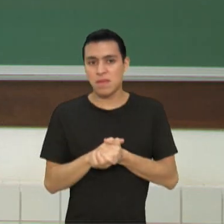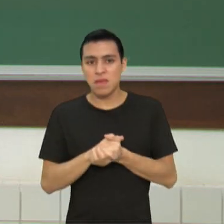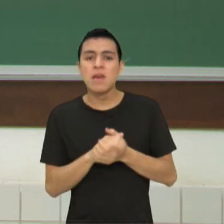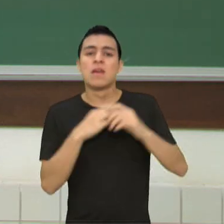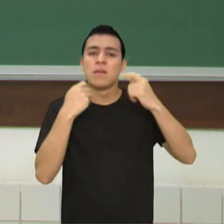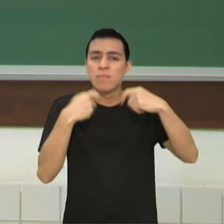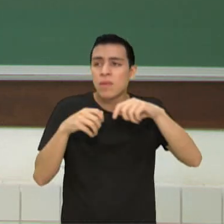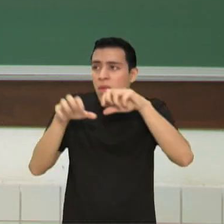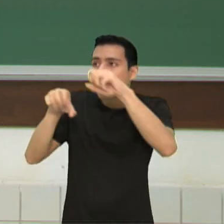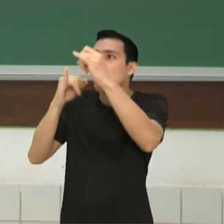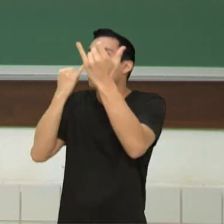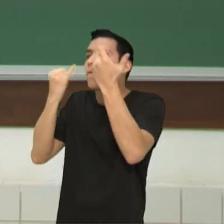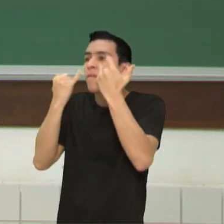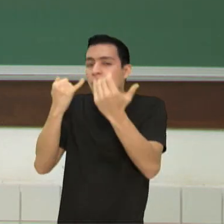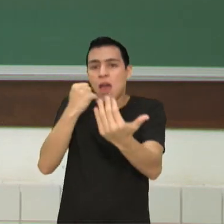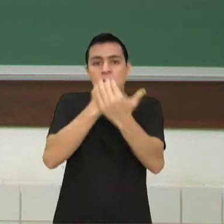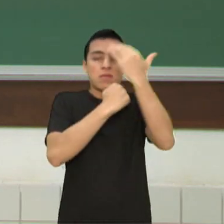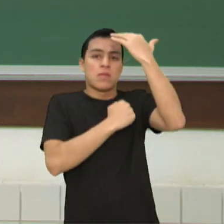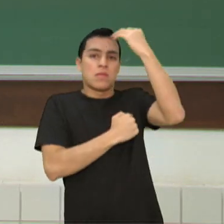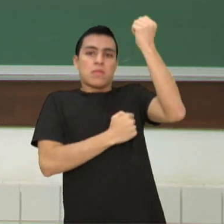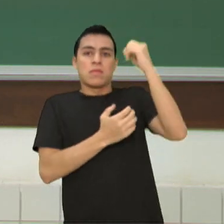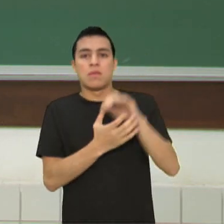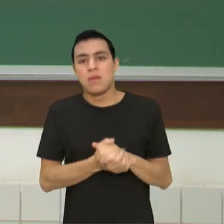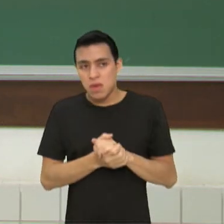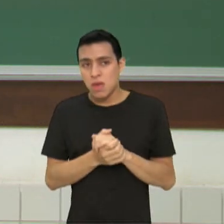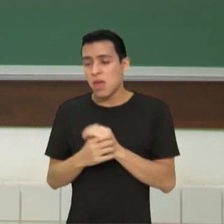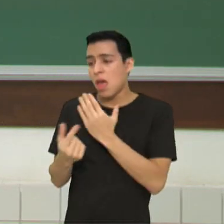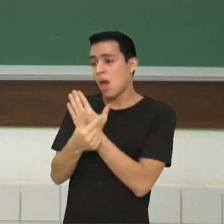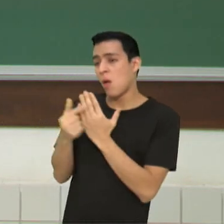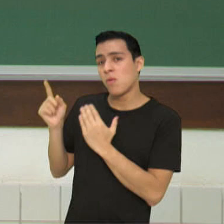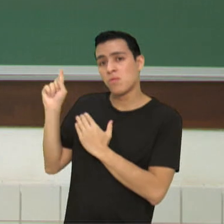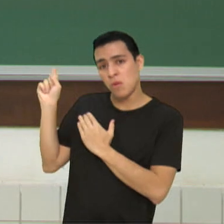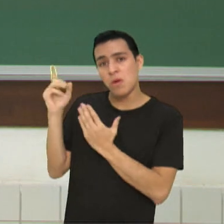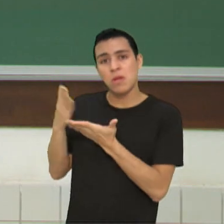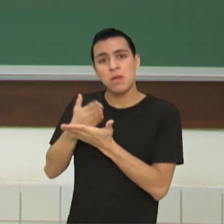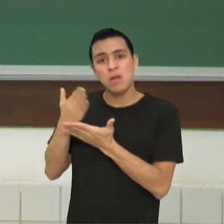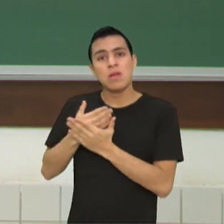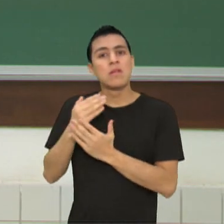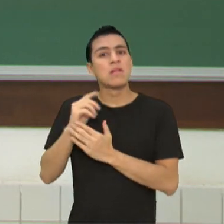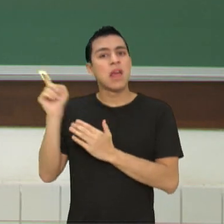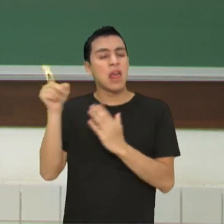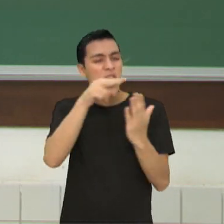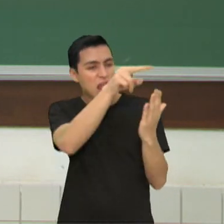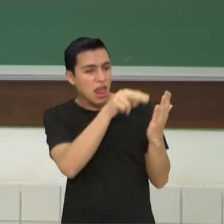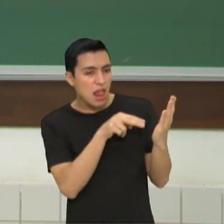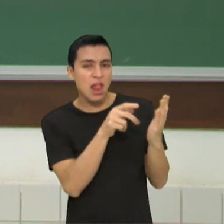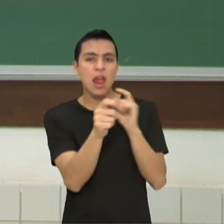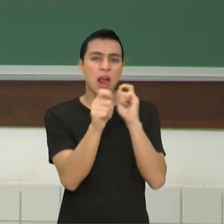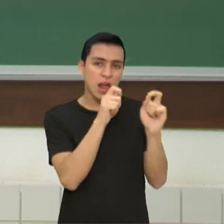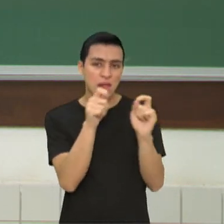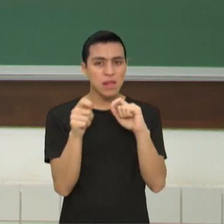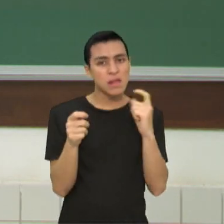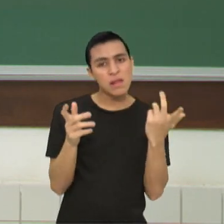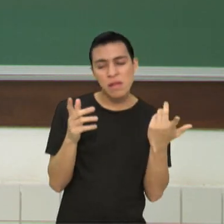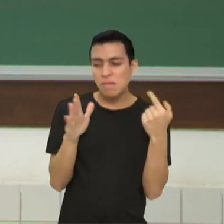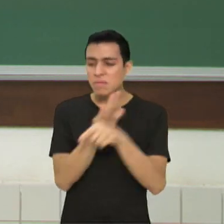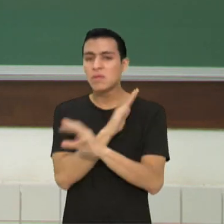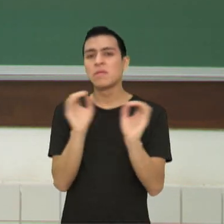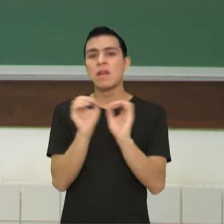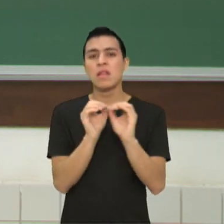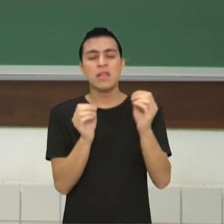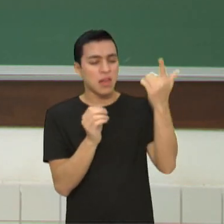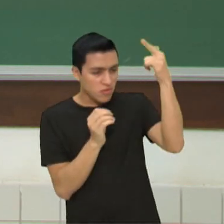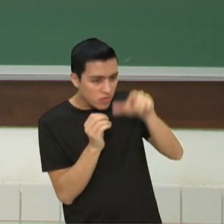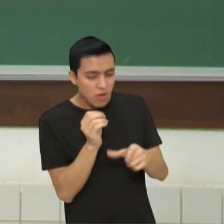de informação gera sabedoria. A Eula Biss, a autora desse livro, é uma das pessoas que leu essa reportagem, não foi a fundo e